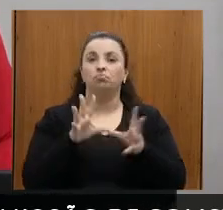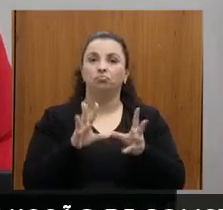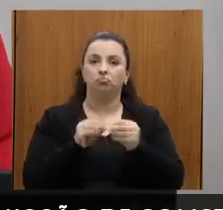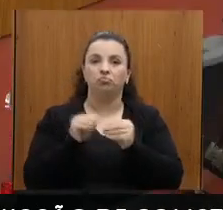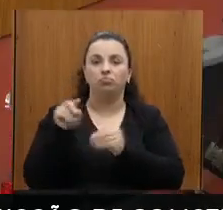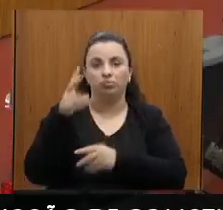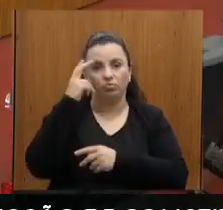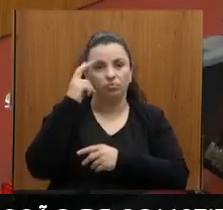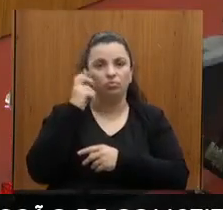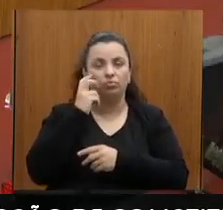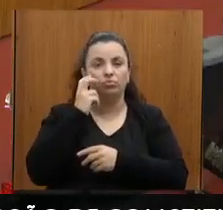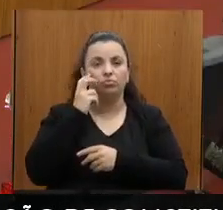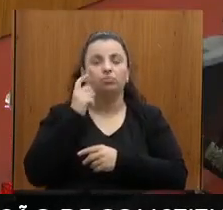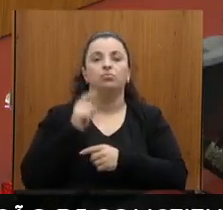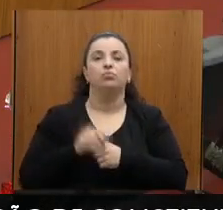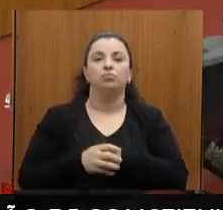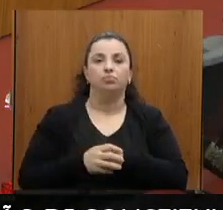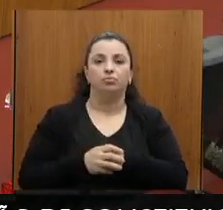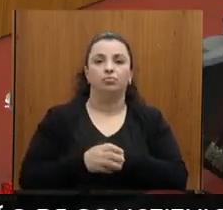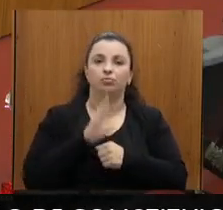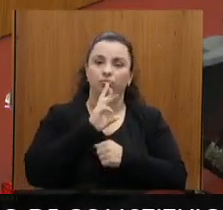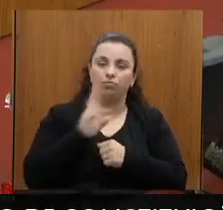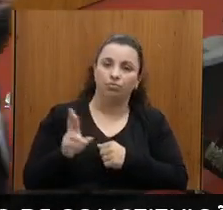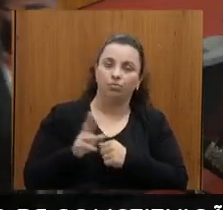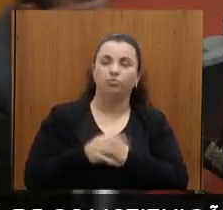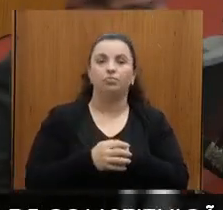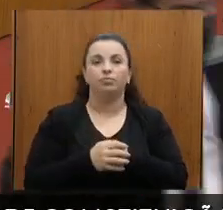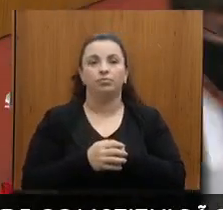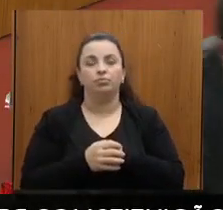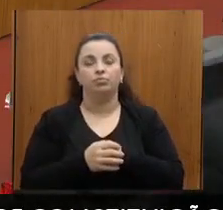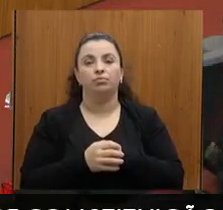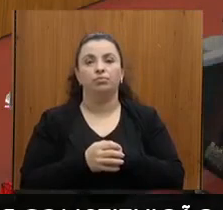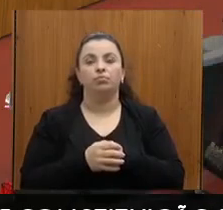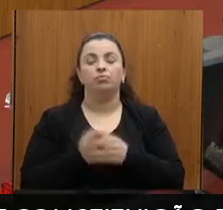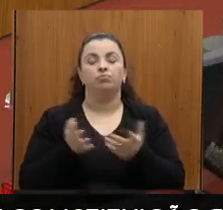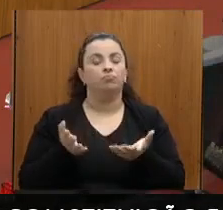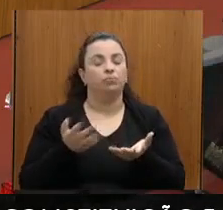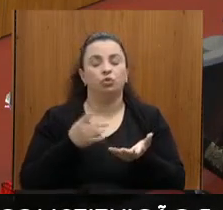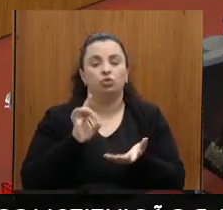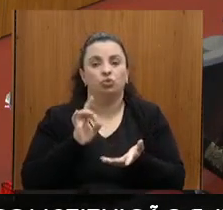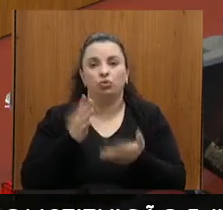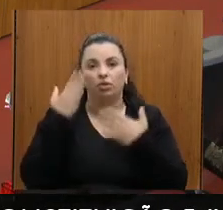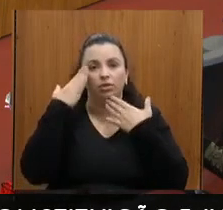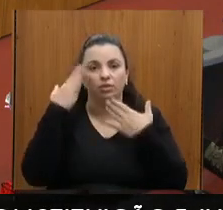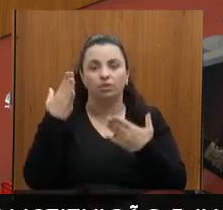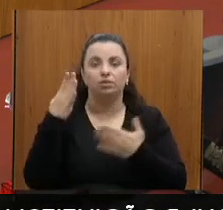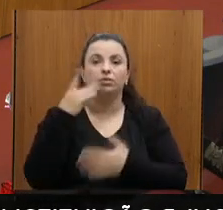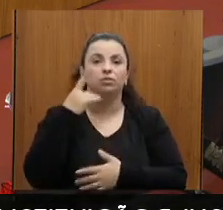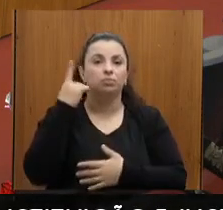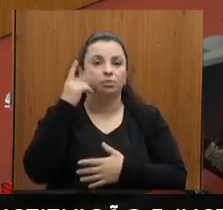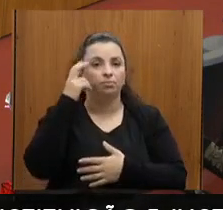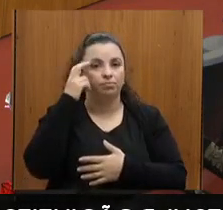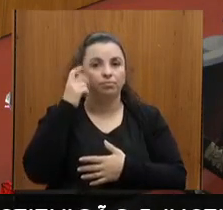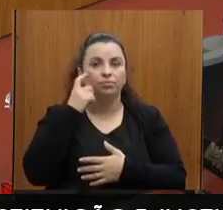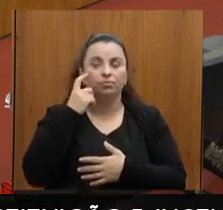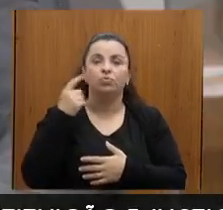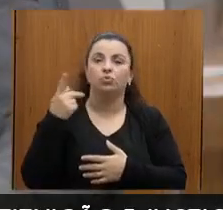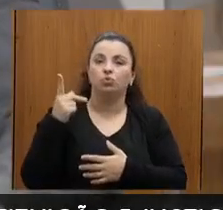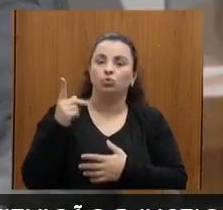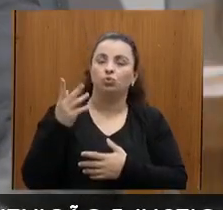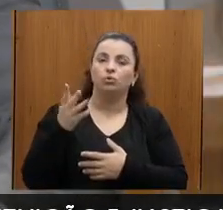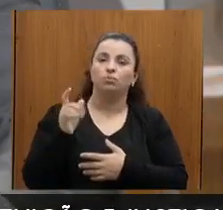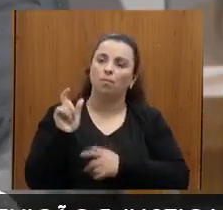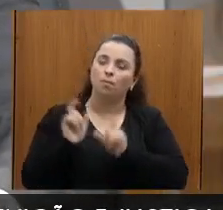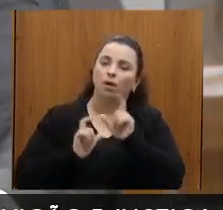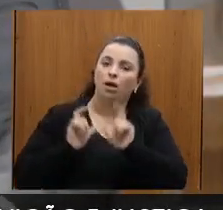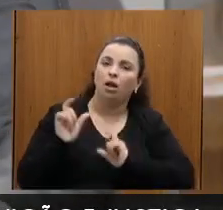Zé Guilherme. Bom, obrigado, senhora presidente. Apenas agradecer ao deputado Zé Guilherme pelas suas palavras, pela